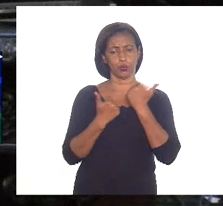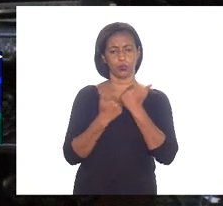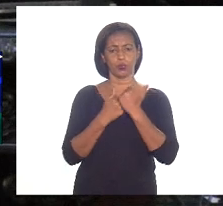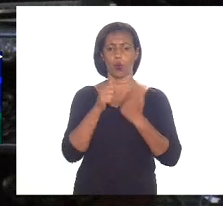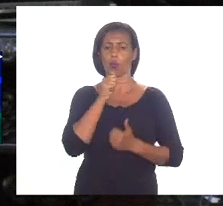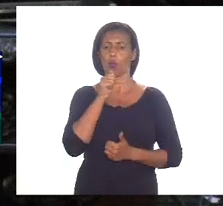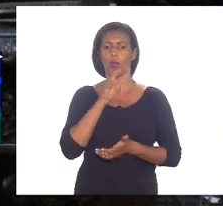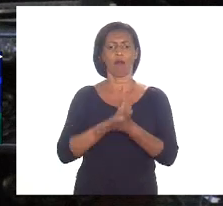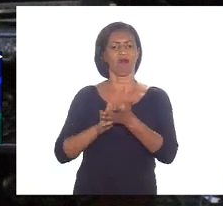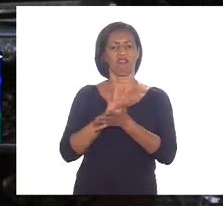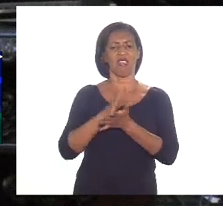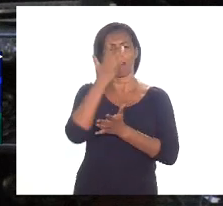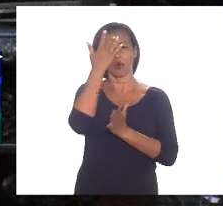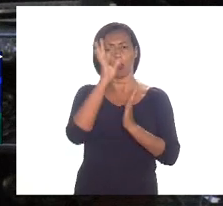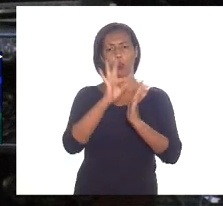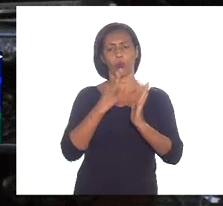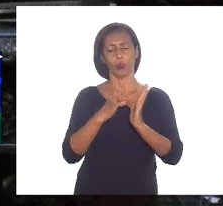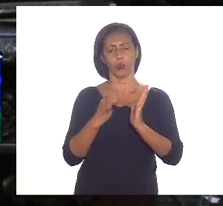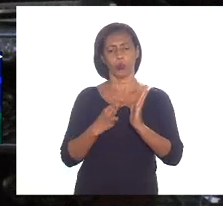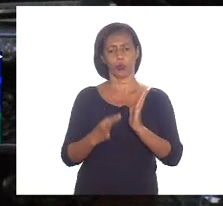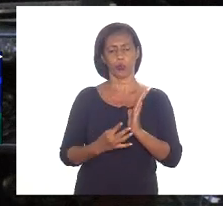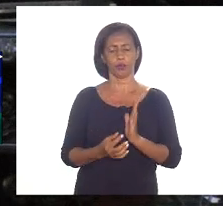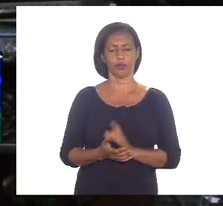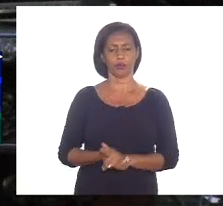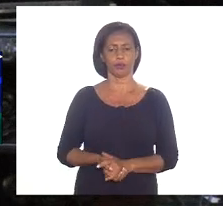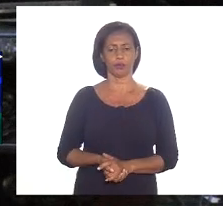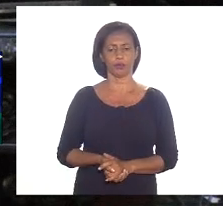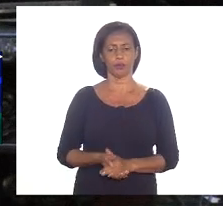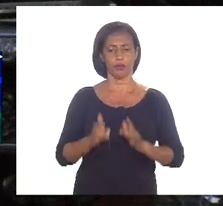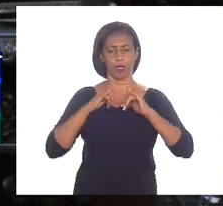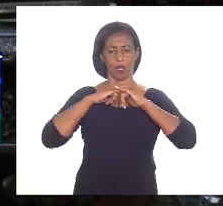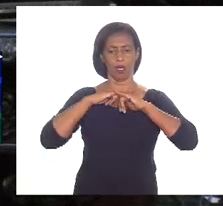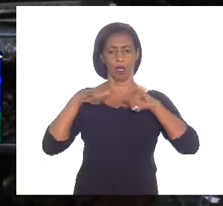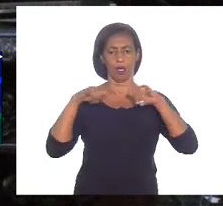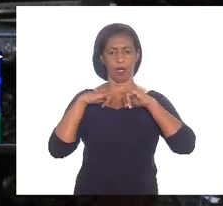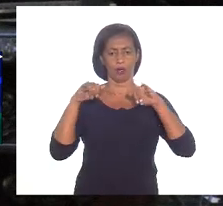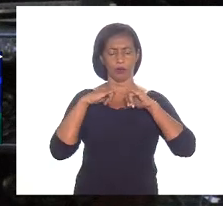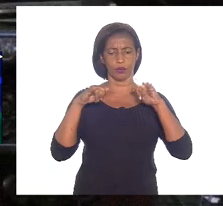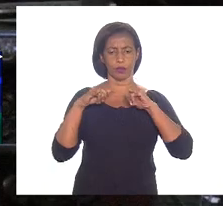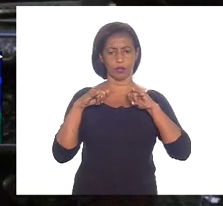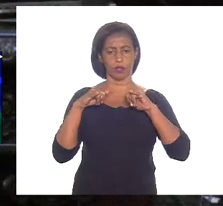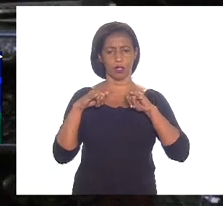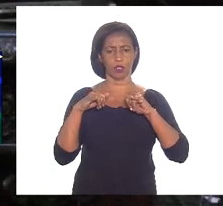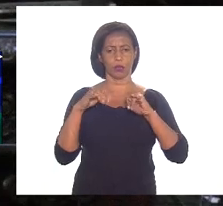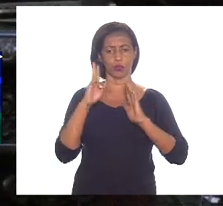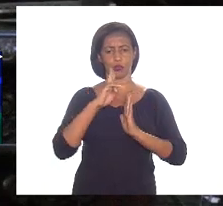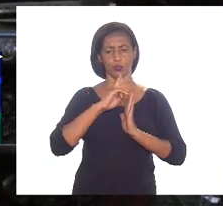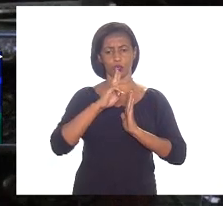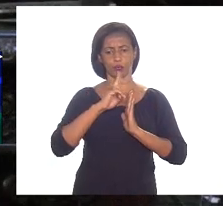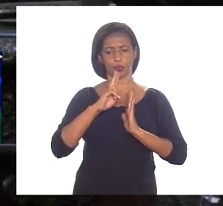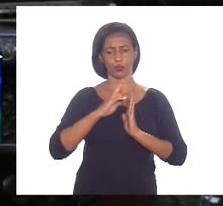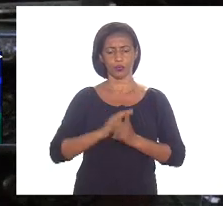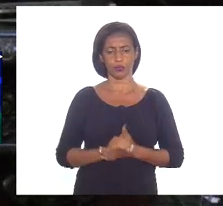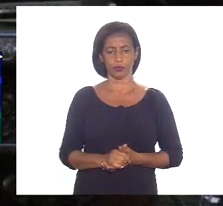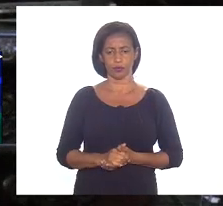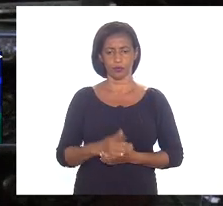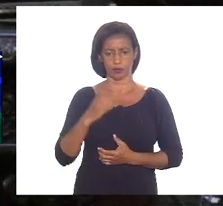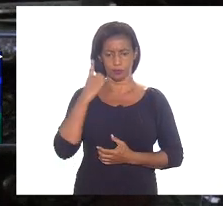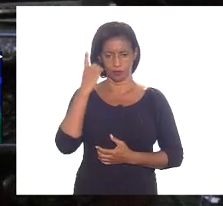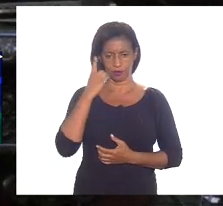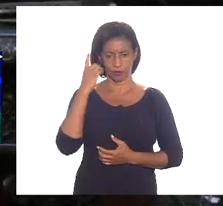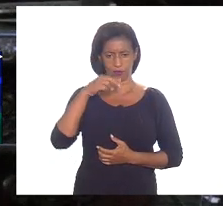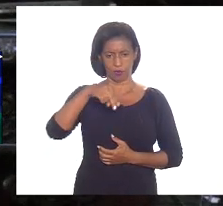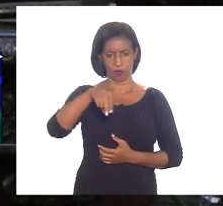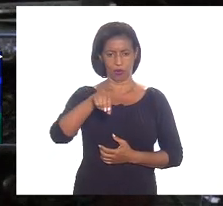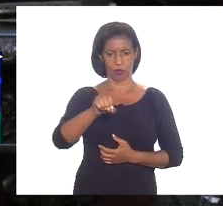havendo mais quem queira se inscrever e o anúncio do rígido anuncio o registro a seguinte candidaturas o deputado